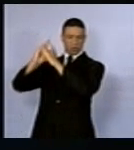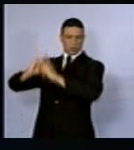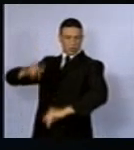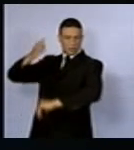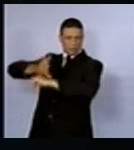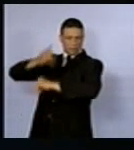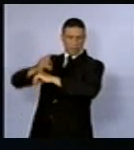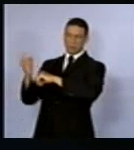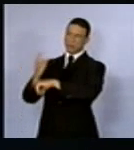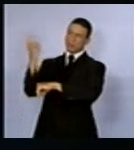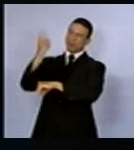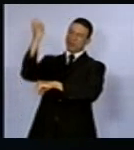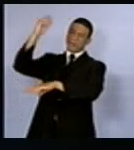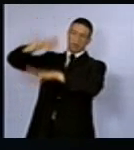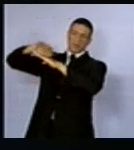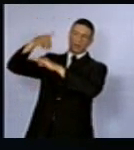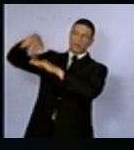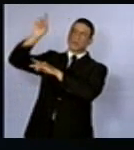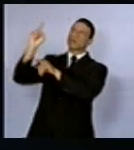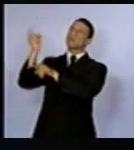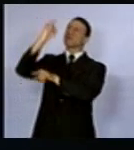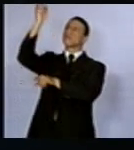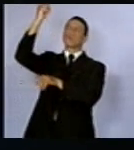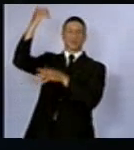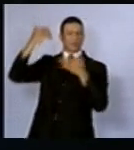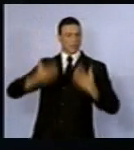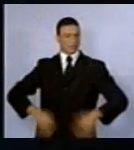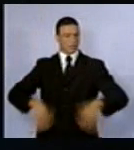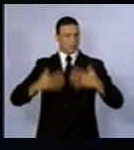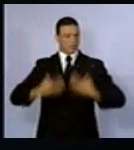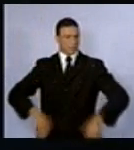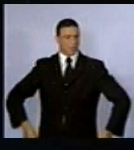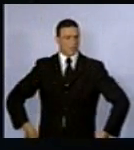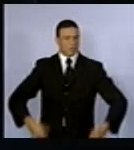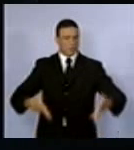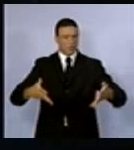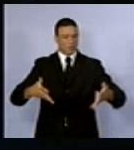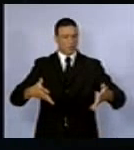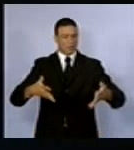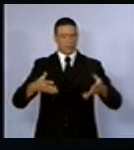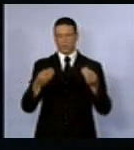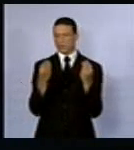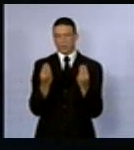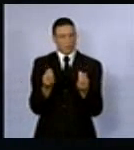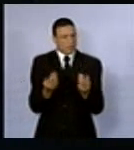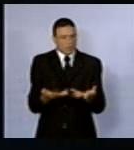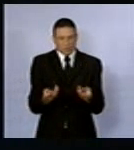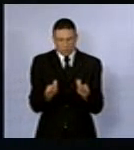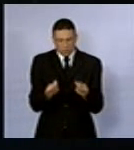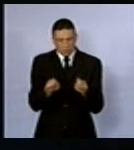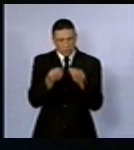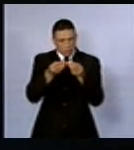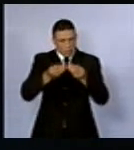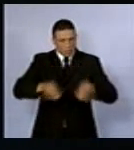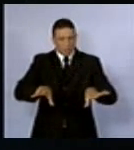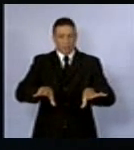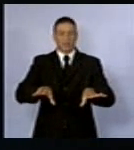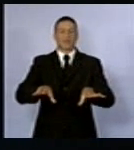um fornecimento de energia elétrica muito além do que seria necessário dentro do limite seguro